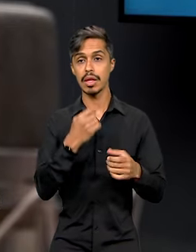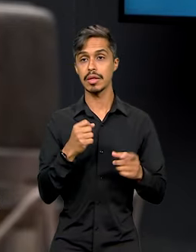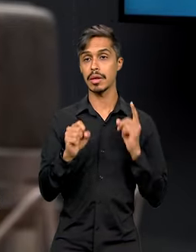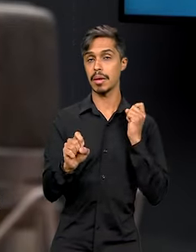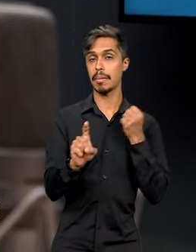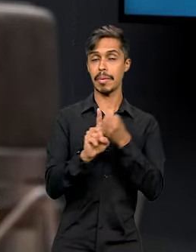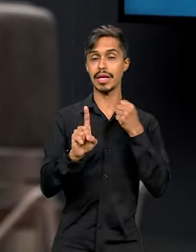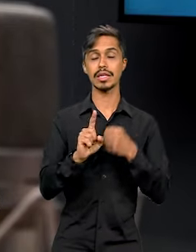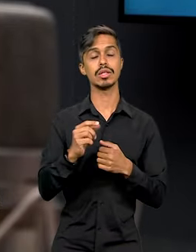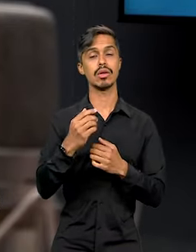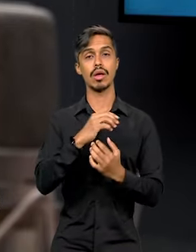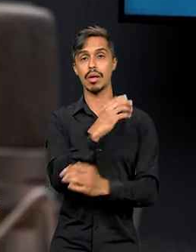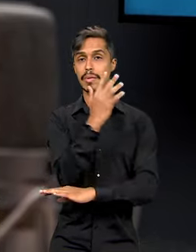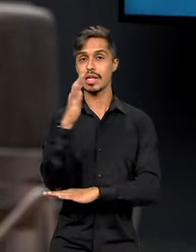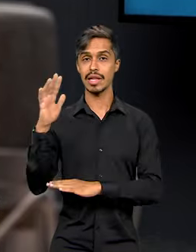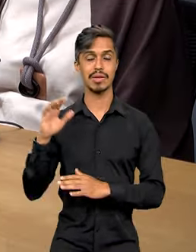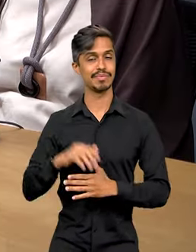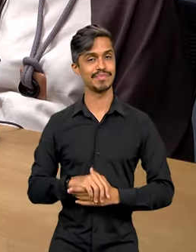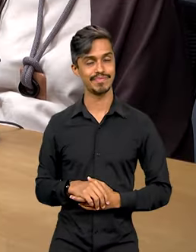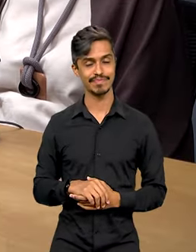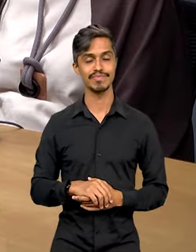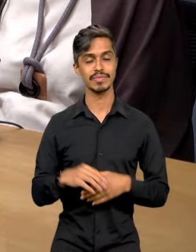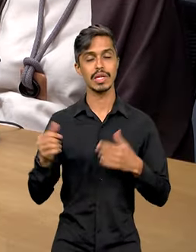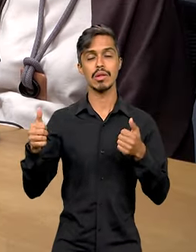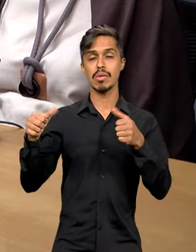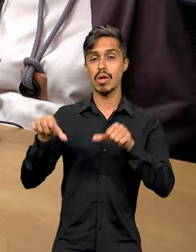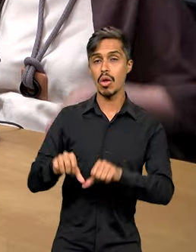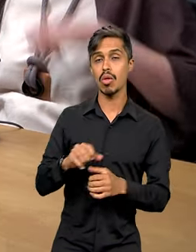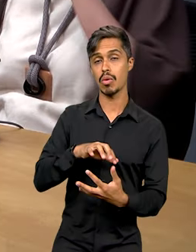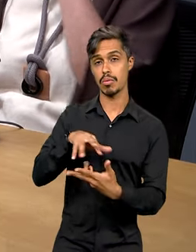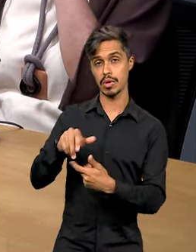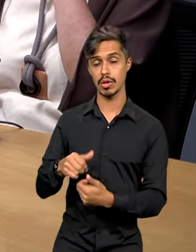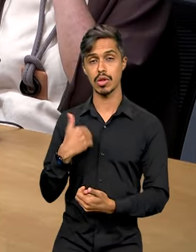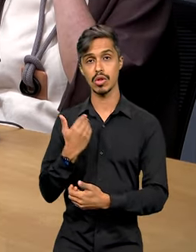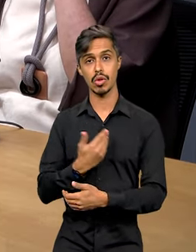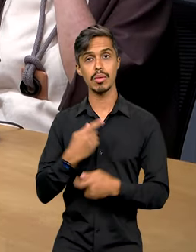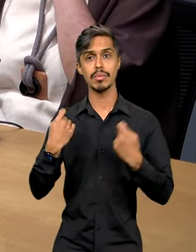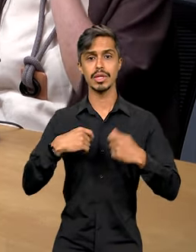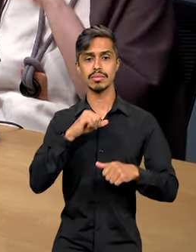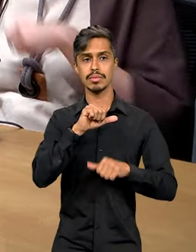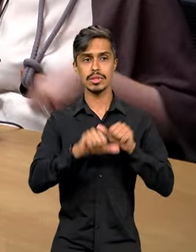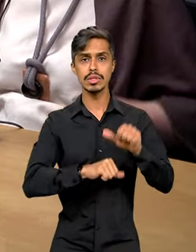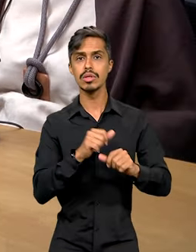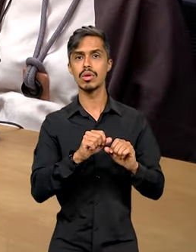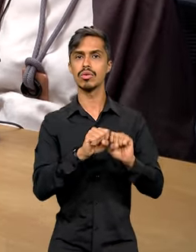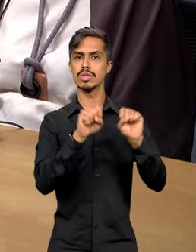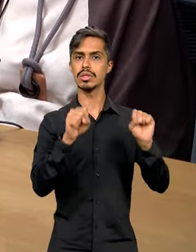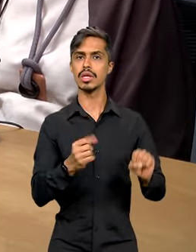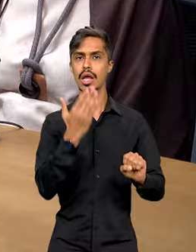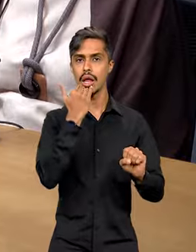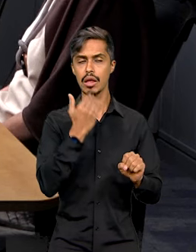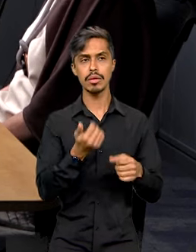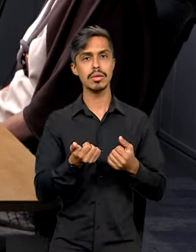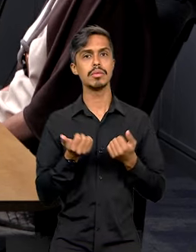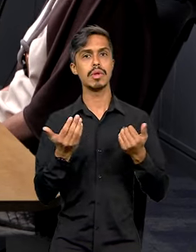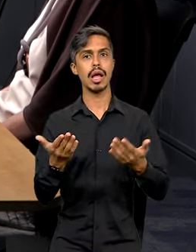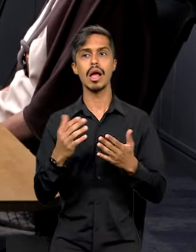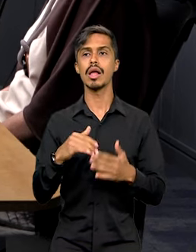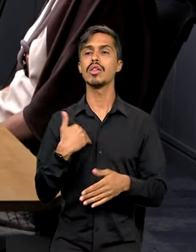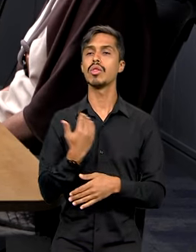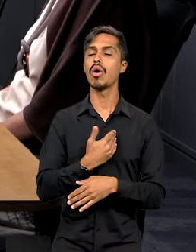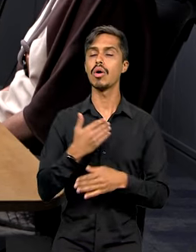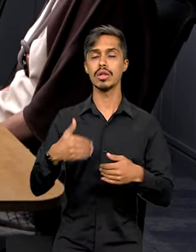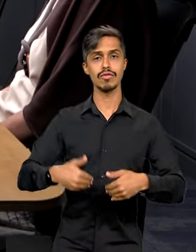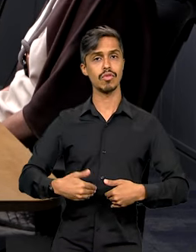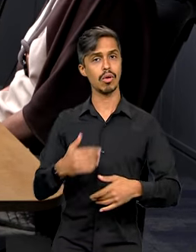impacto ambiental muito grande no planeta e ao gerar um impacto muito grande ao planeta precisamos transformar o sistema aliment para para